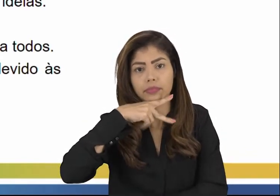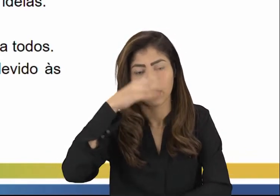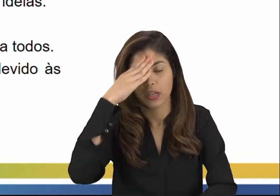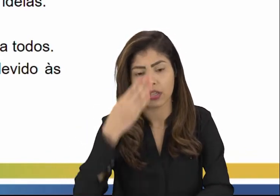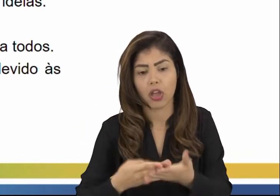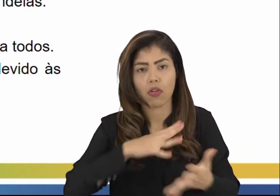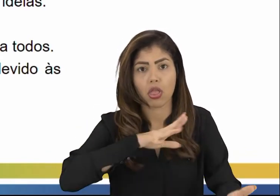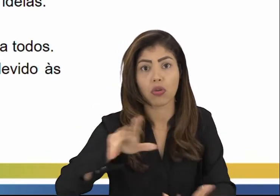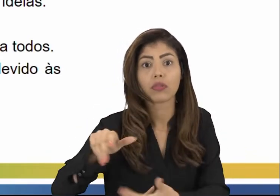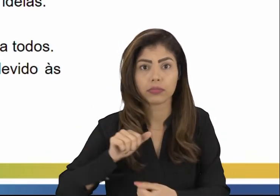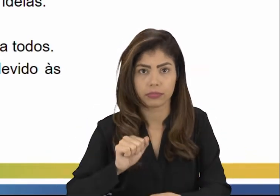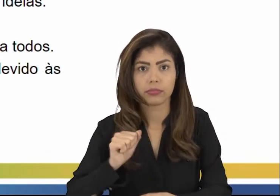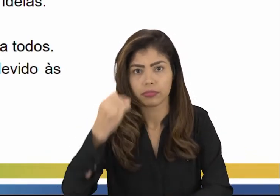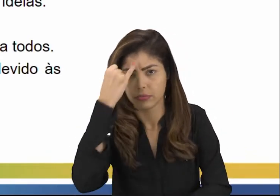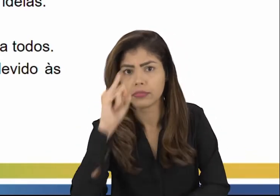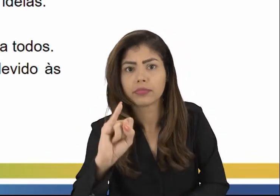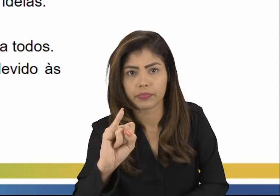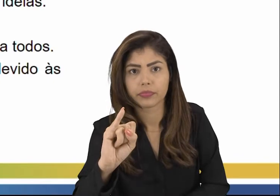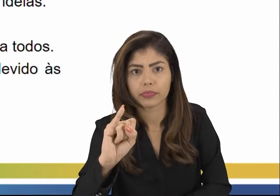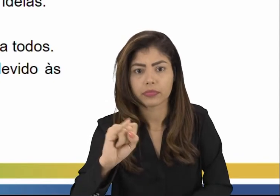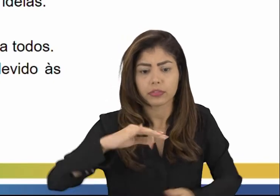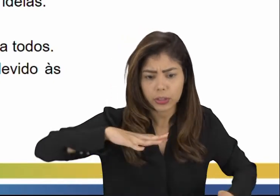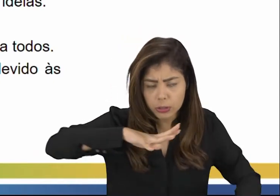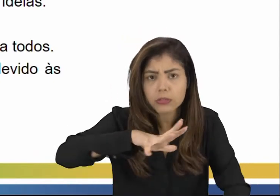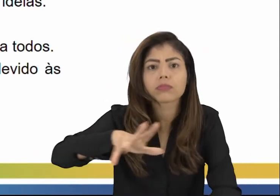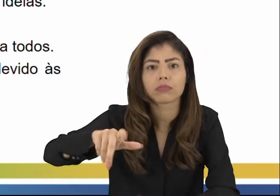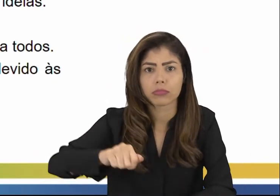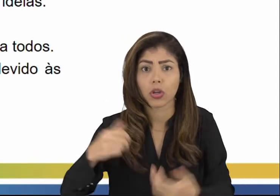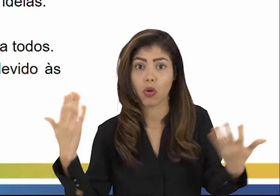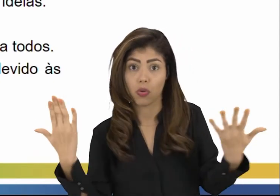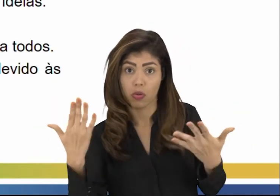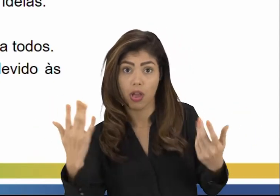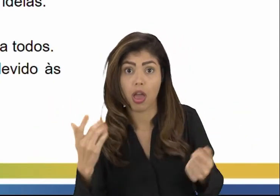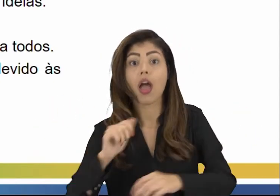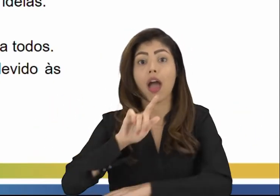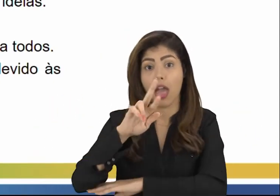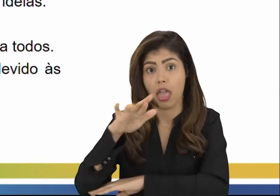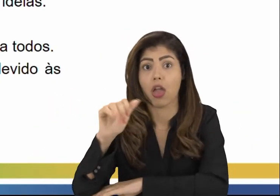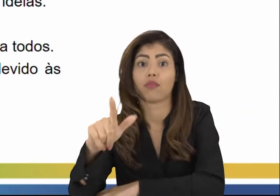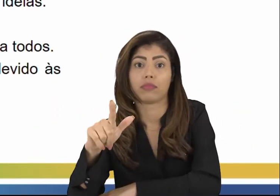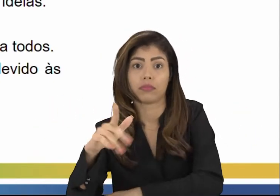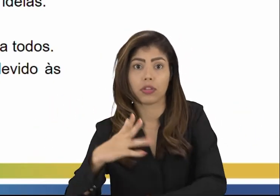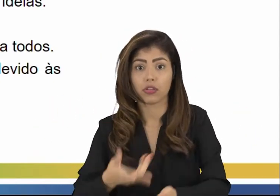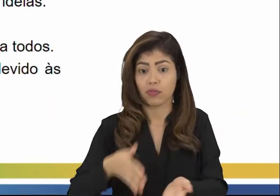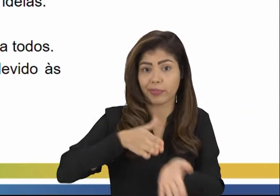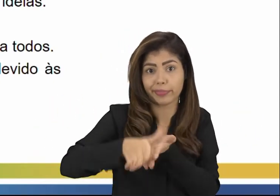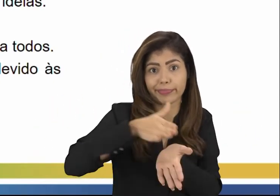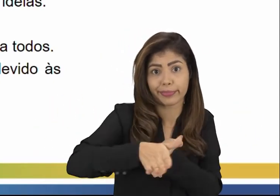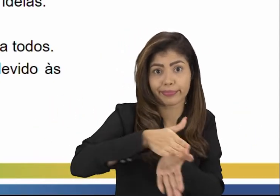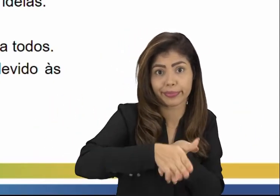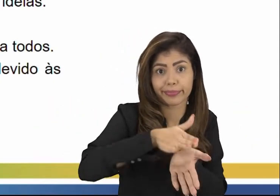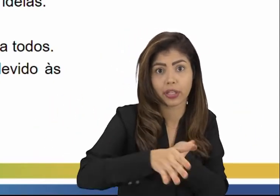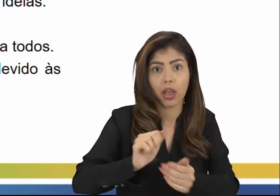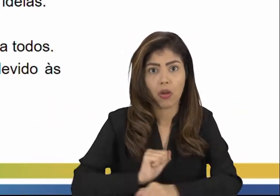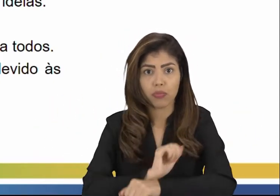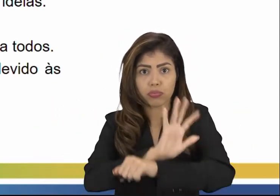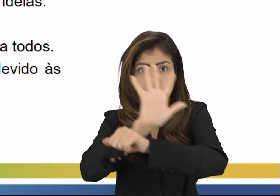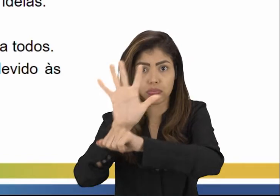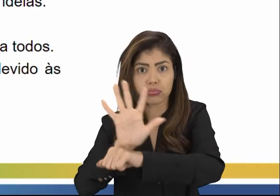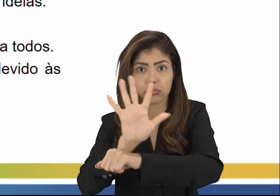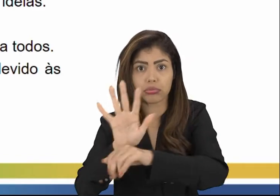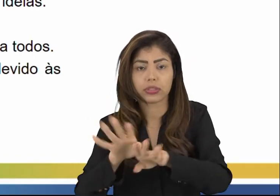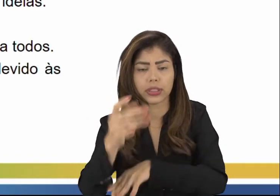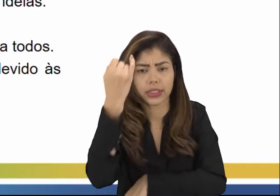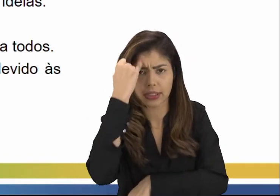acreditava no mundo das ideias, certo? Que esse mundo real aqui que nós temos do fenômeno, ele é uma cópia, uma projeção daquilo que está